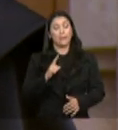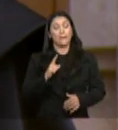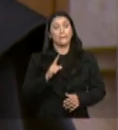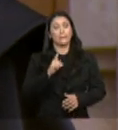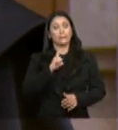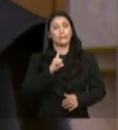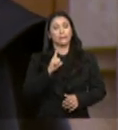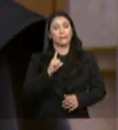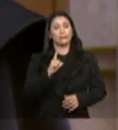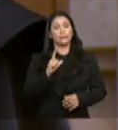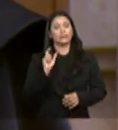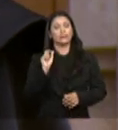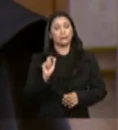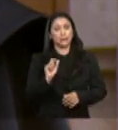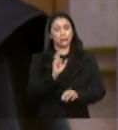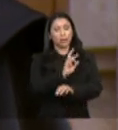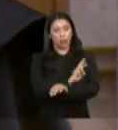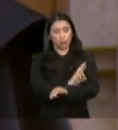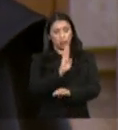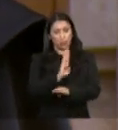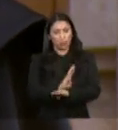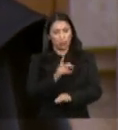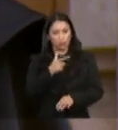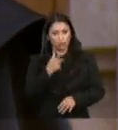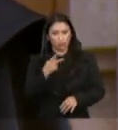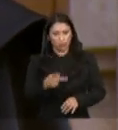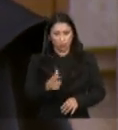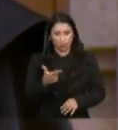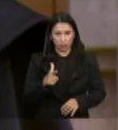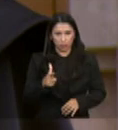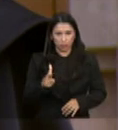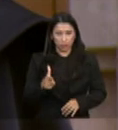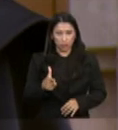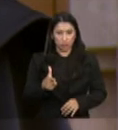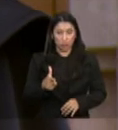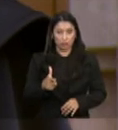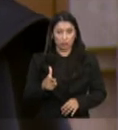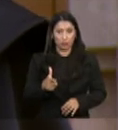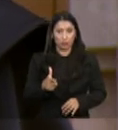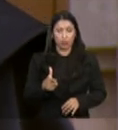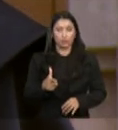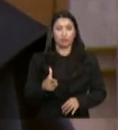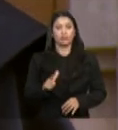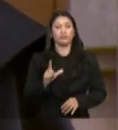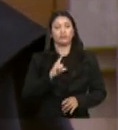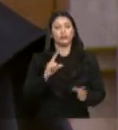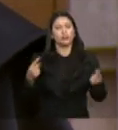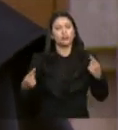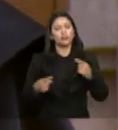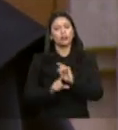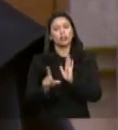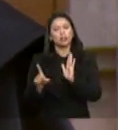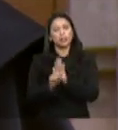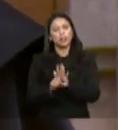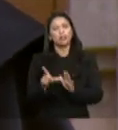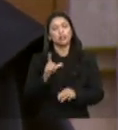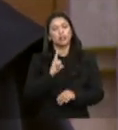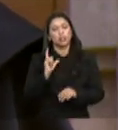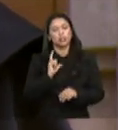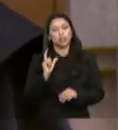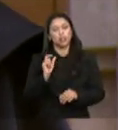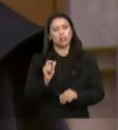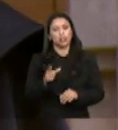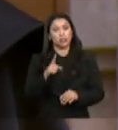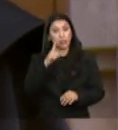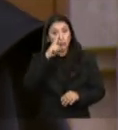arbítrio Eis o inimigo senhor juízes não é não vos temas se não dele fora da legalidade é que se escondem